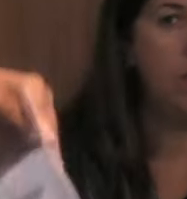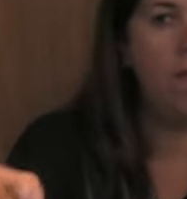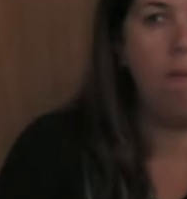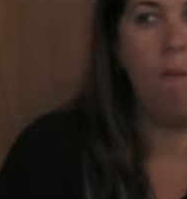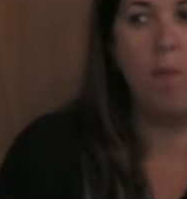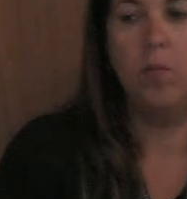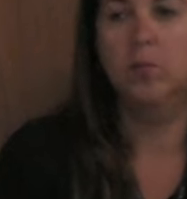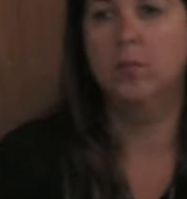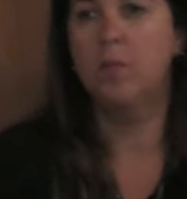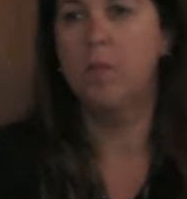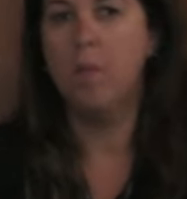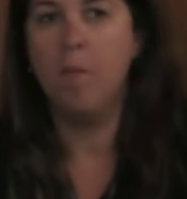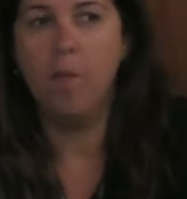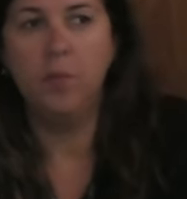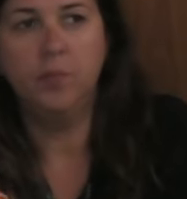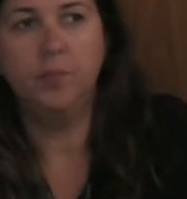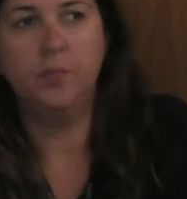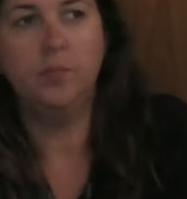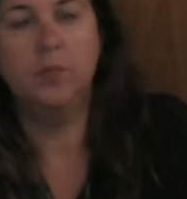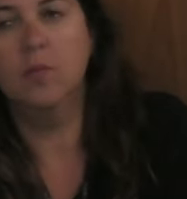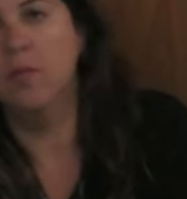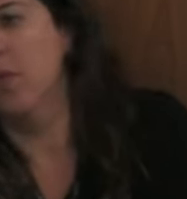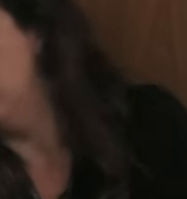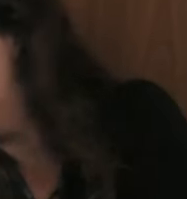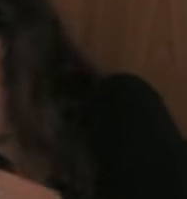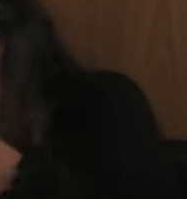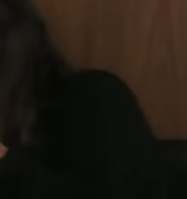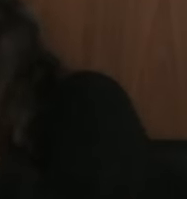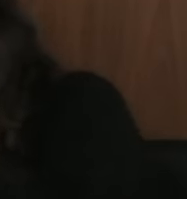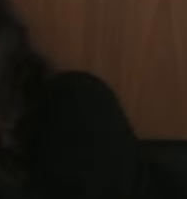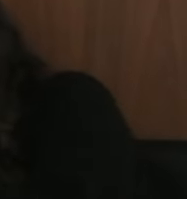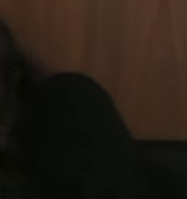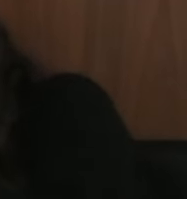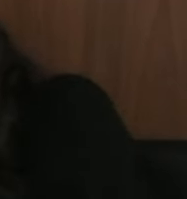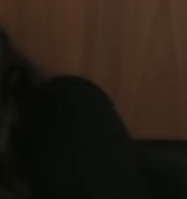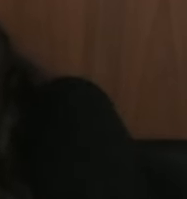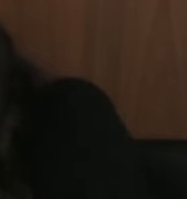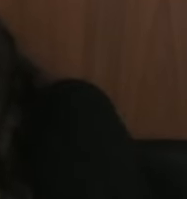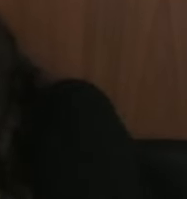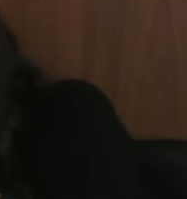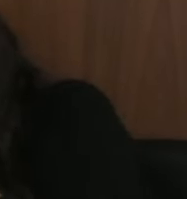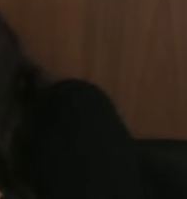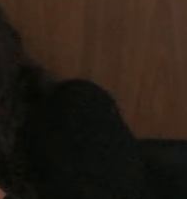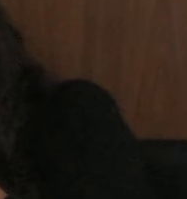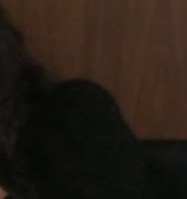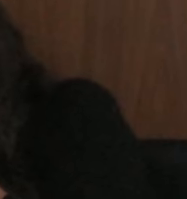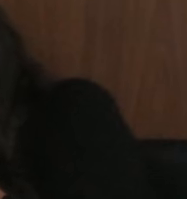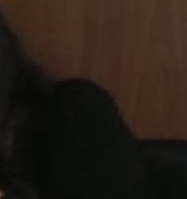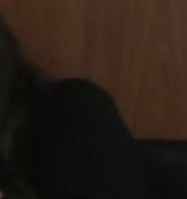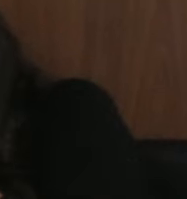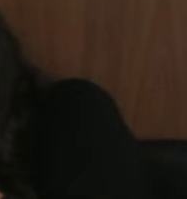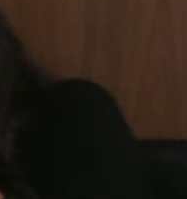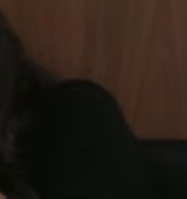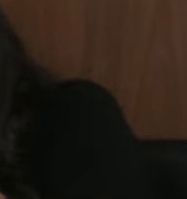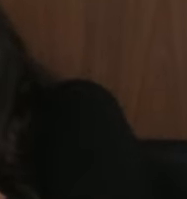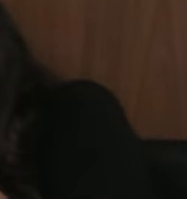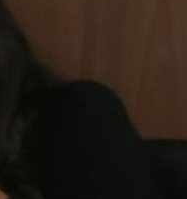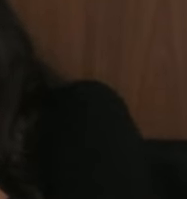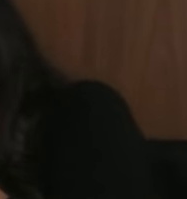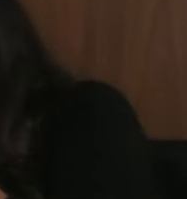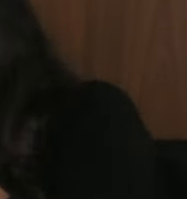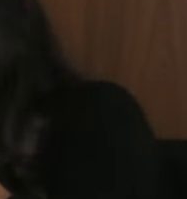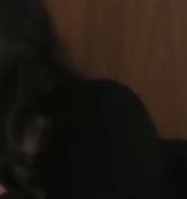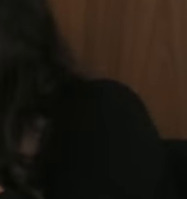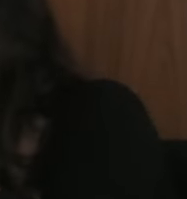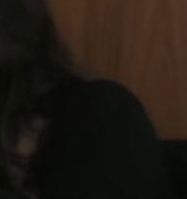colocou iluminação de LED e tudo, só que a amendoeira tampa essa iluminação. Tá? A minha intenção é só